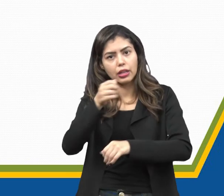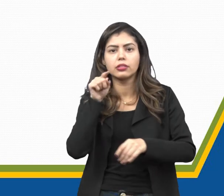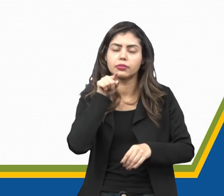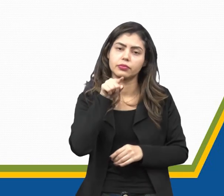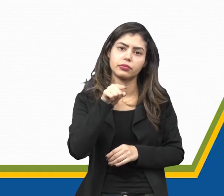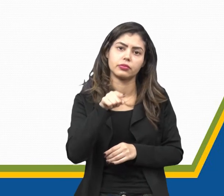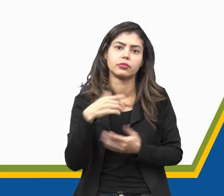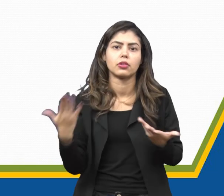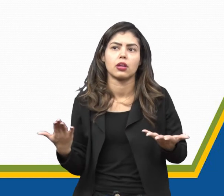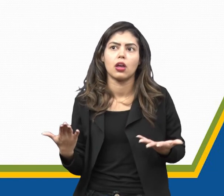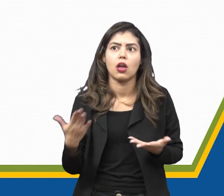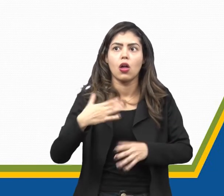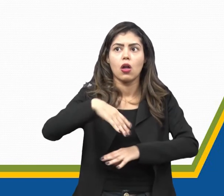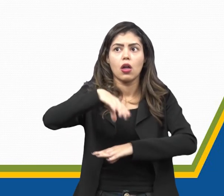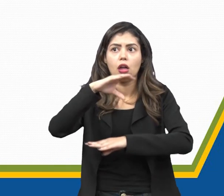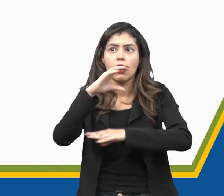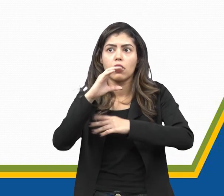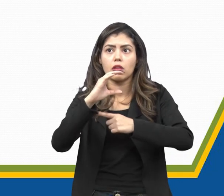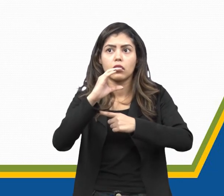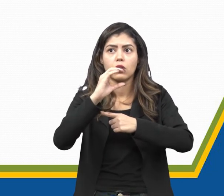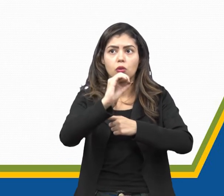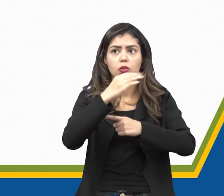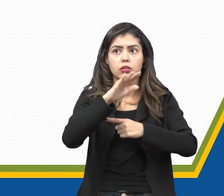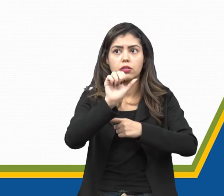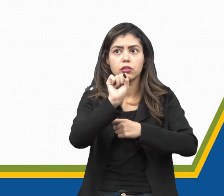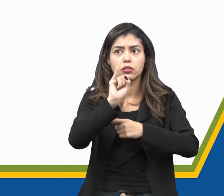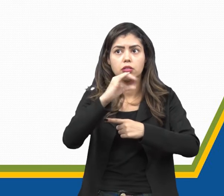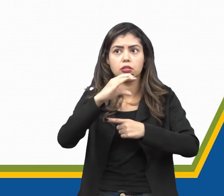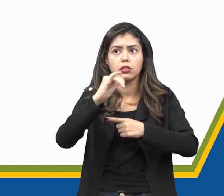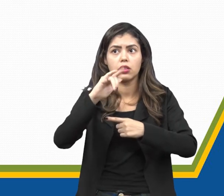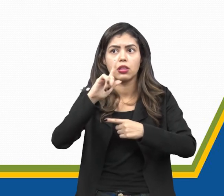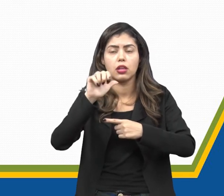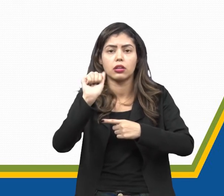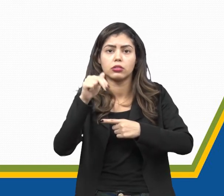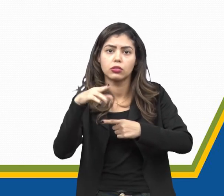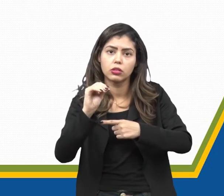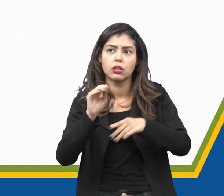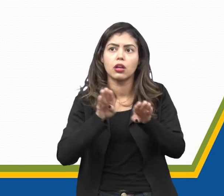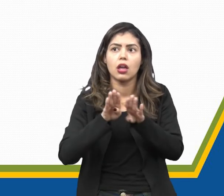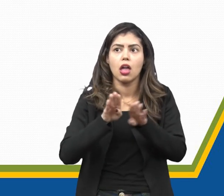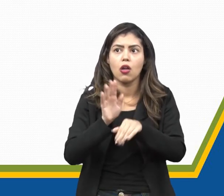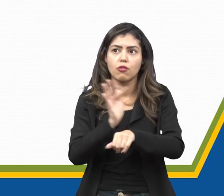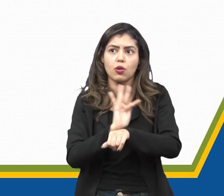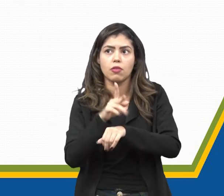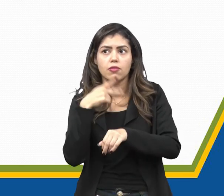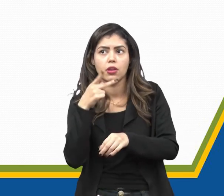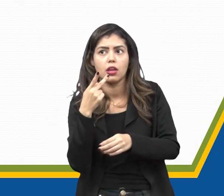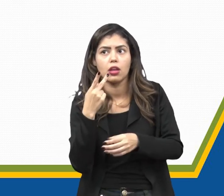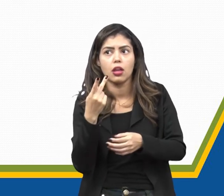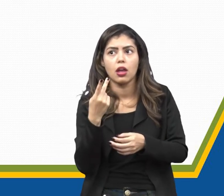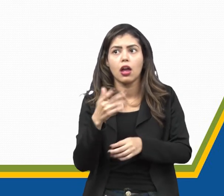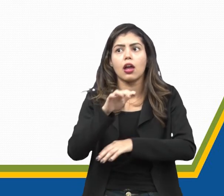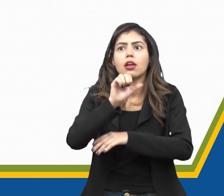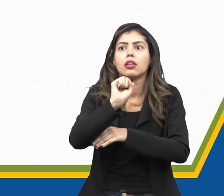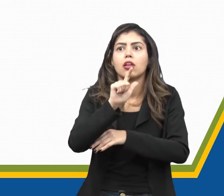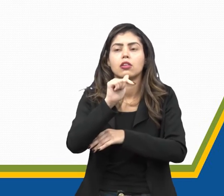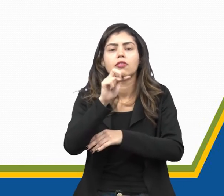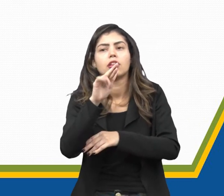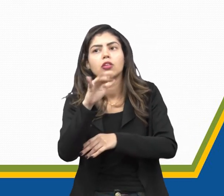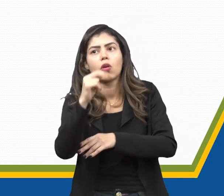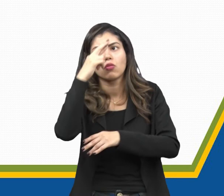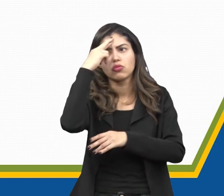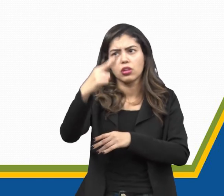O Siciliano, tá? Que é uma adaptação do best-seller de Mário Puzo, tá? O filme narra a trajetória de Salvatore Giuliano, o